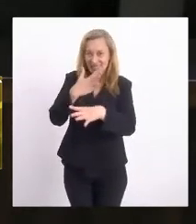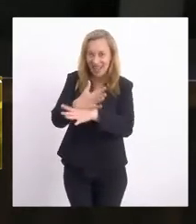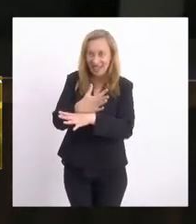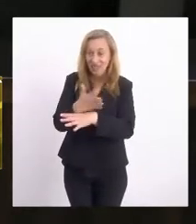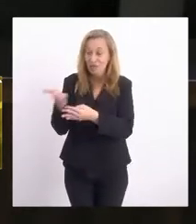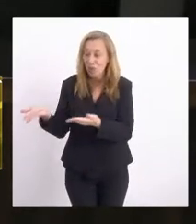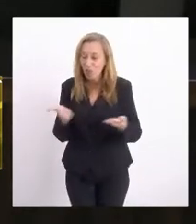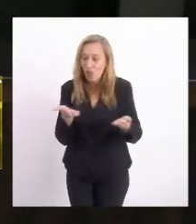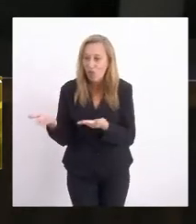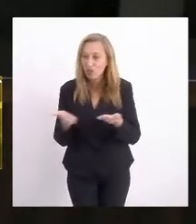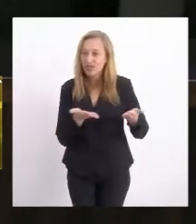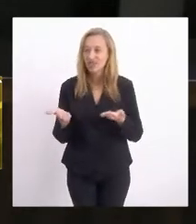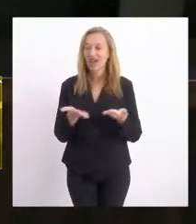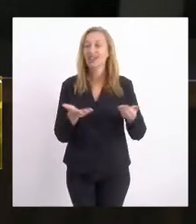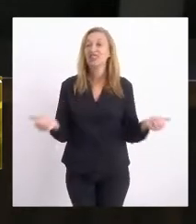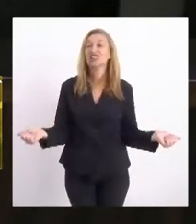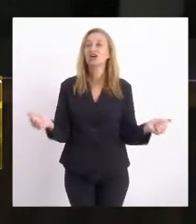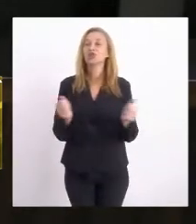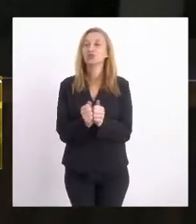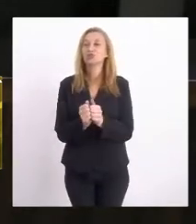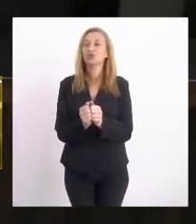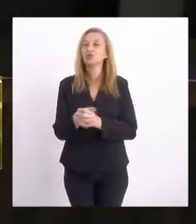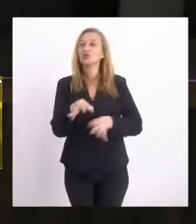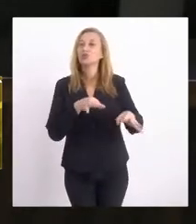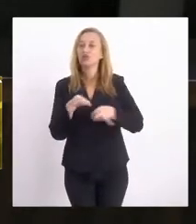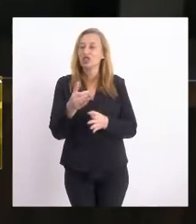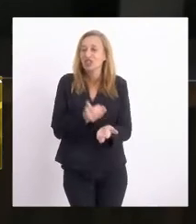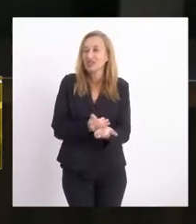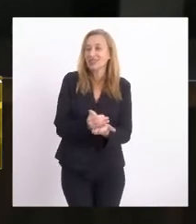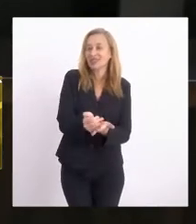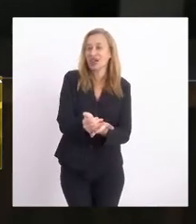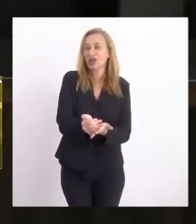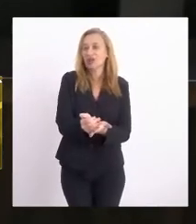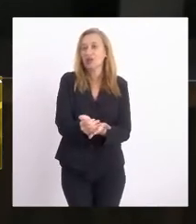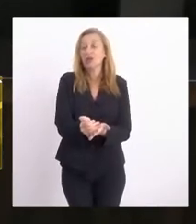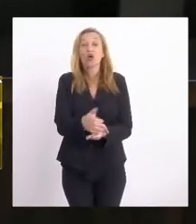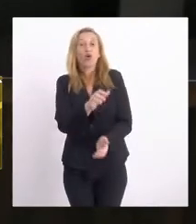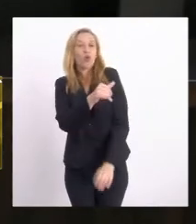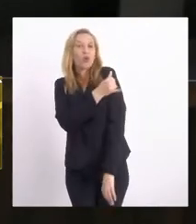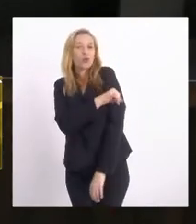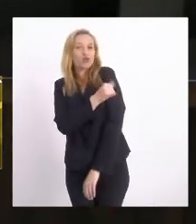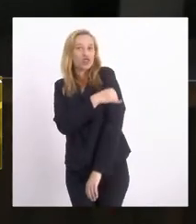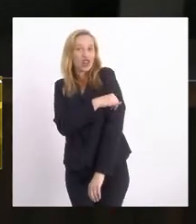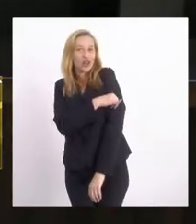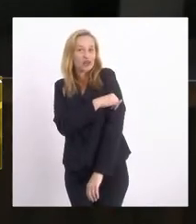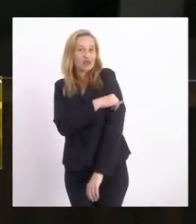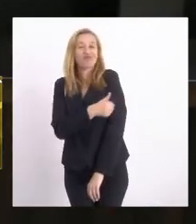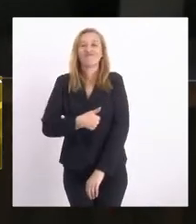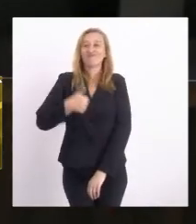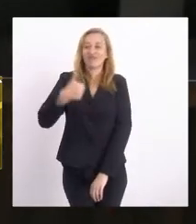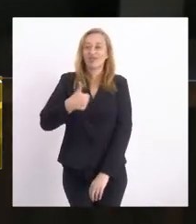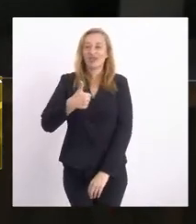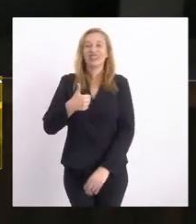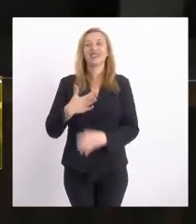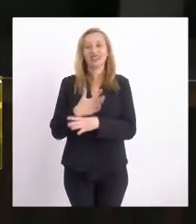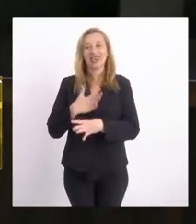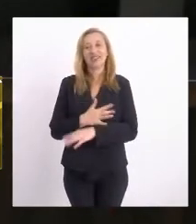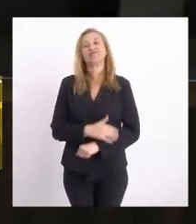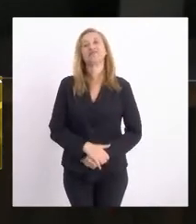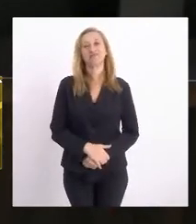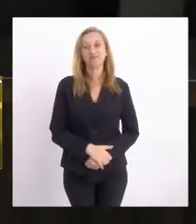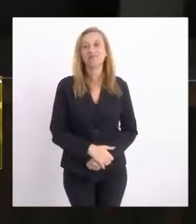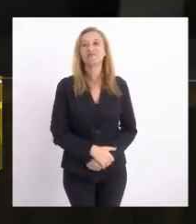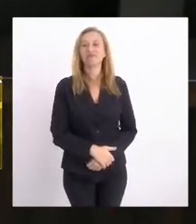convidadas a participar do projeto piloto sendo o Rio de Janeiro a primeira delas